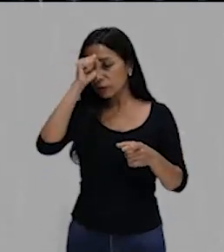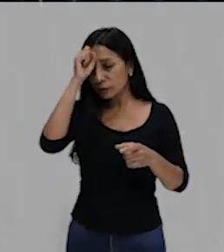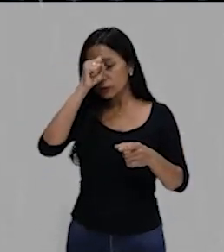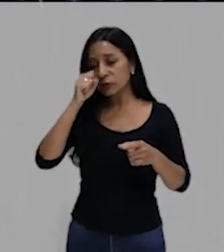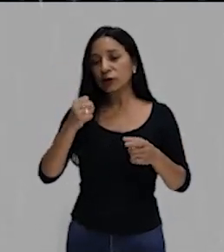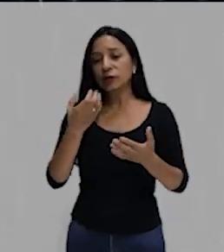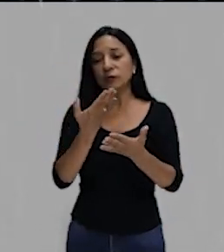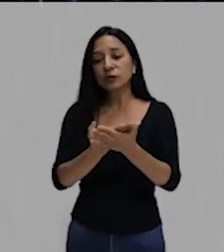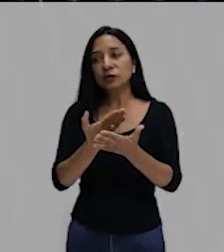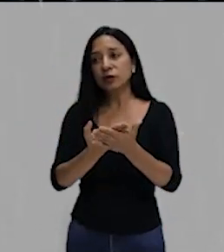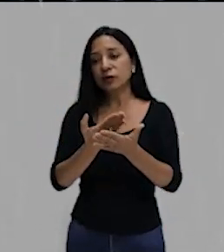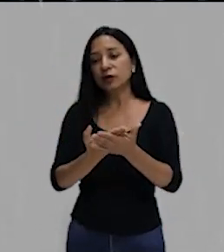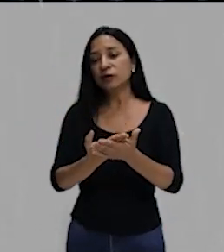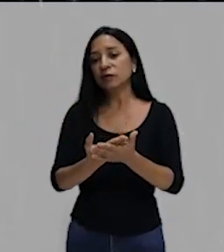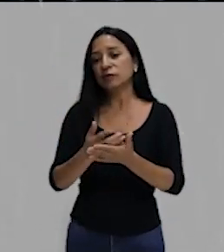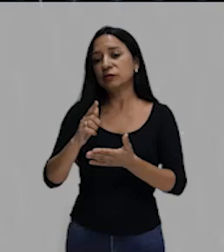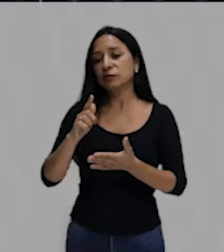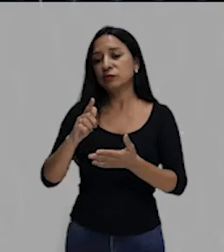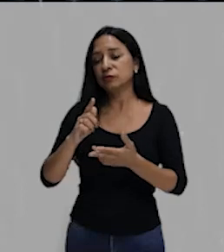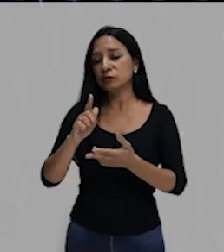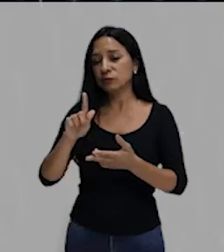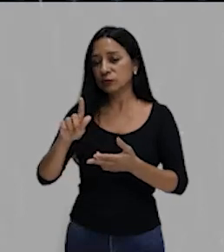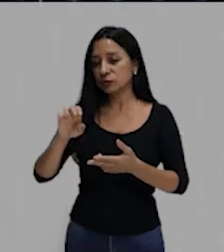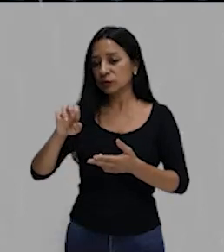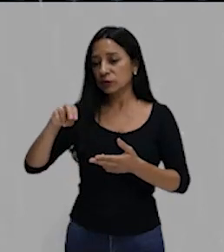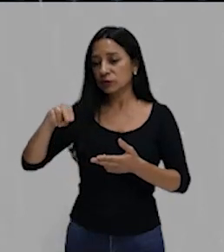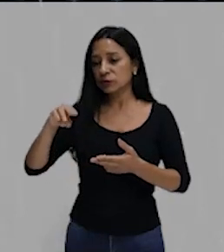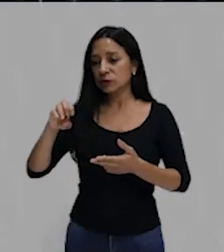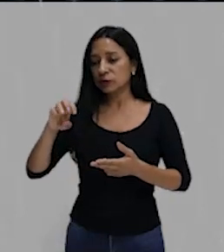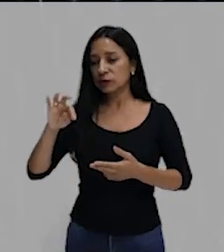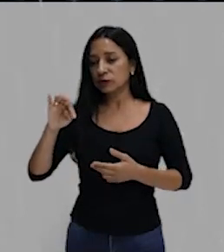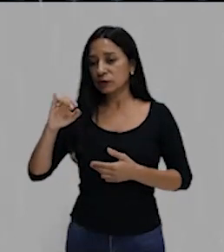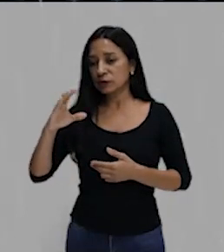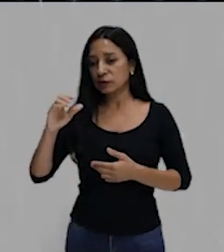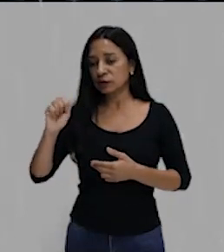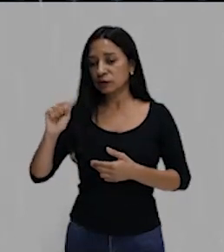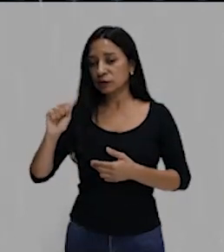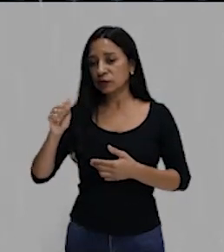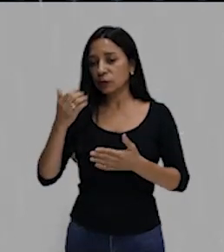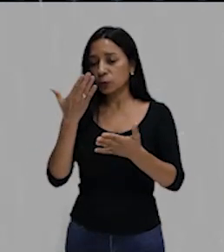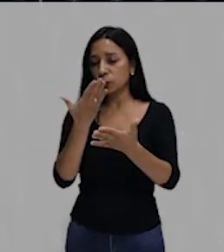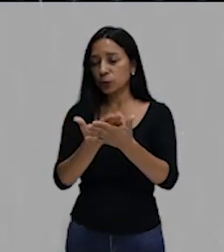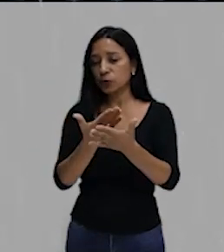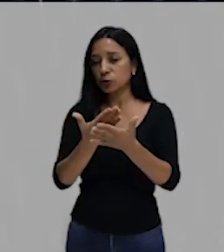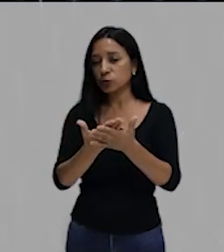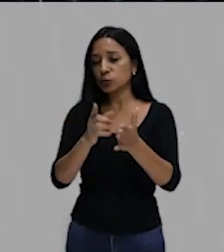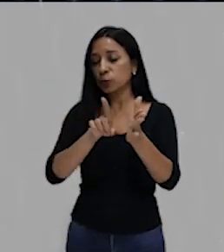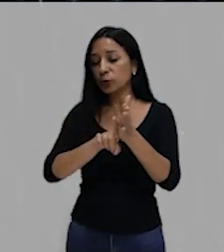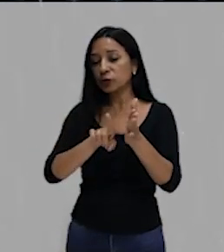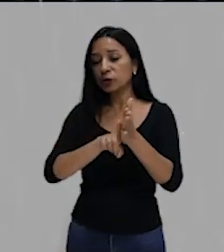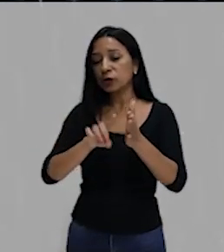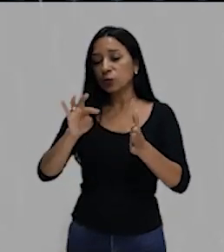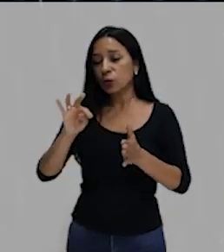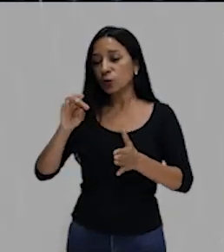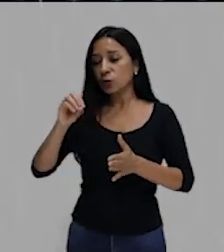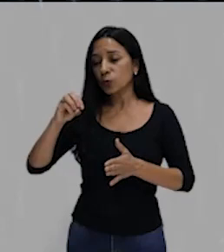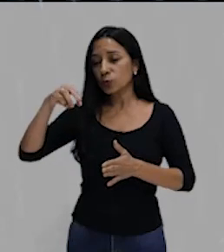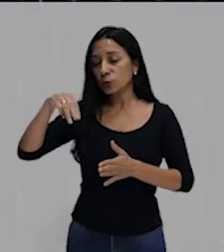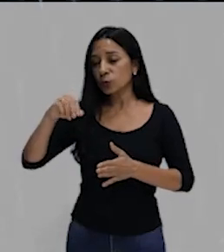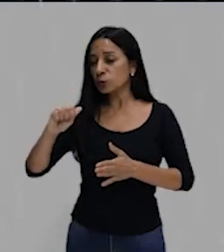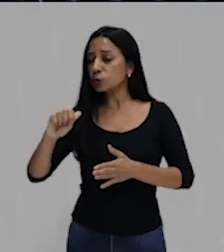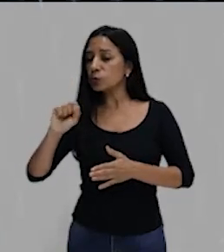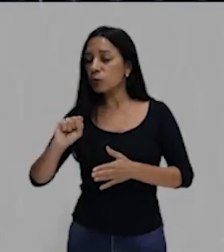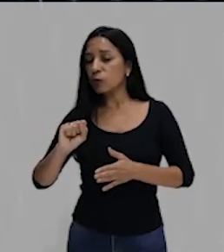durante as aulas de genética, por exemplo, nos estudos de Thomas Malthus, né? Thomas Malthus foi um cara